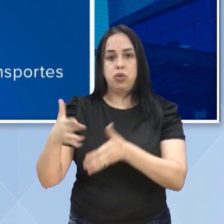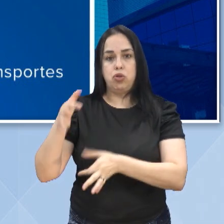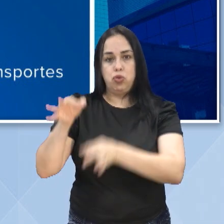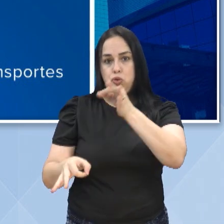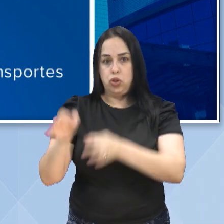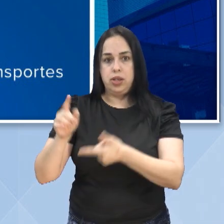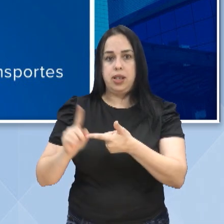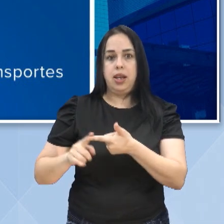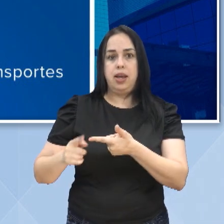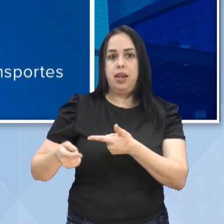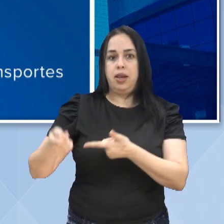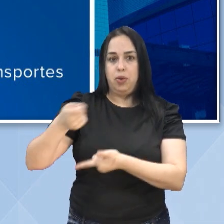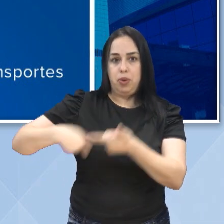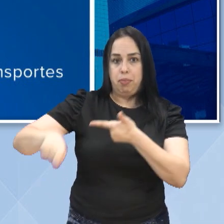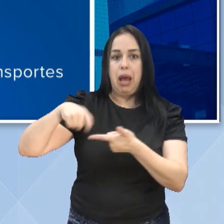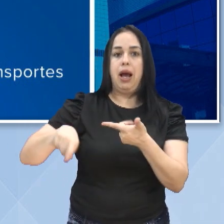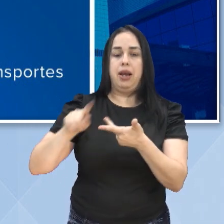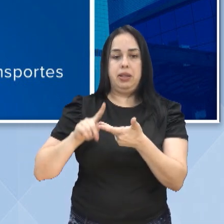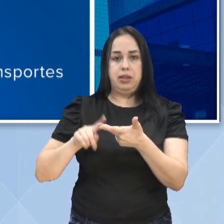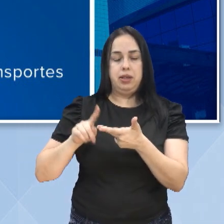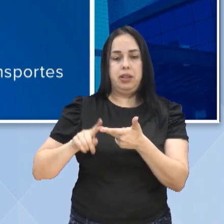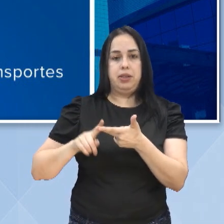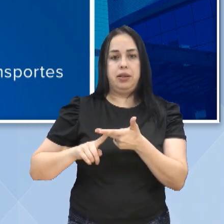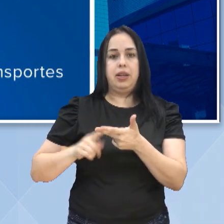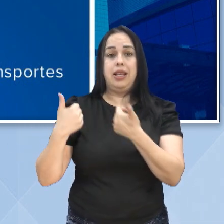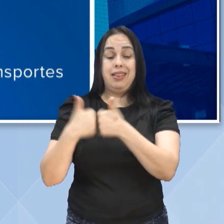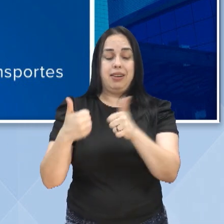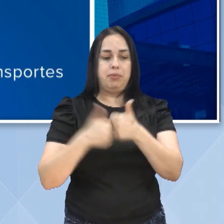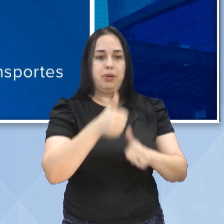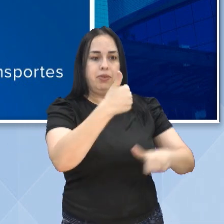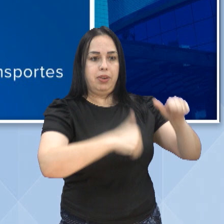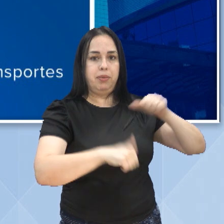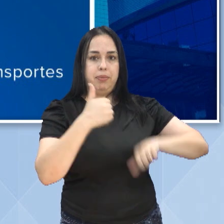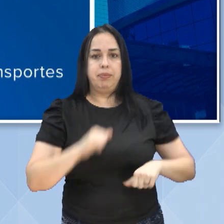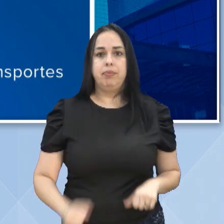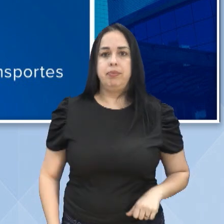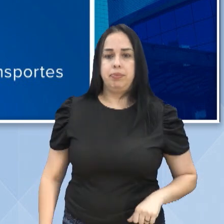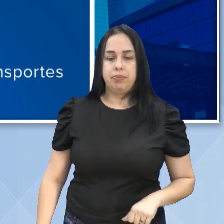de Justiça, Economia e Transportes.